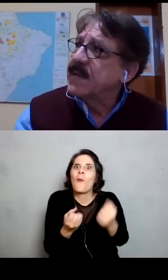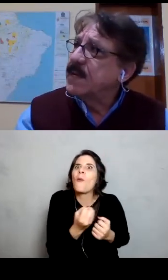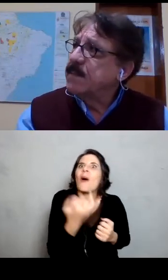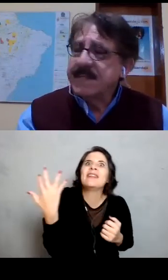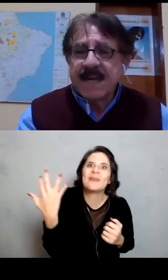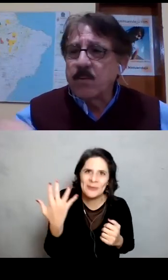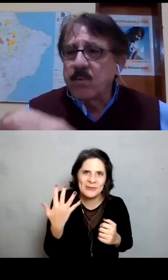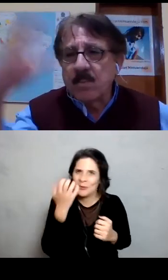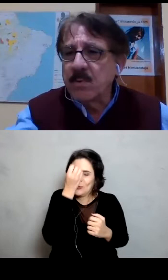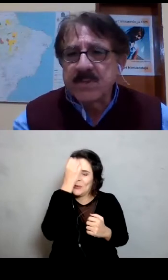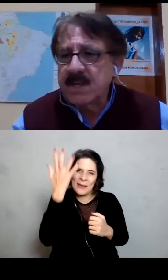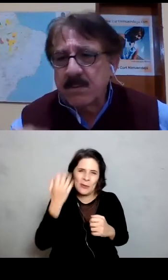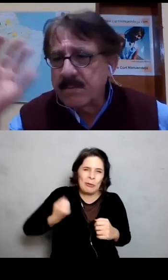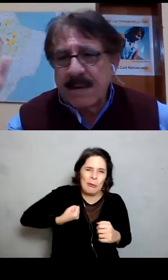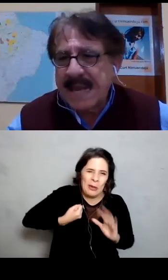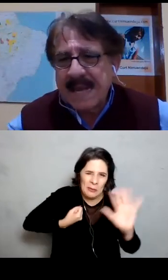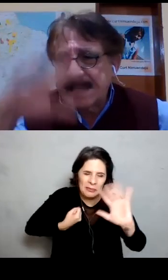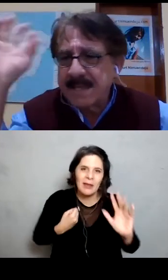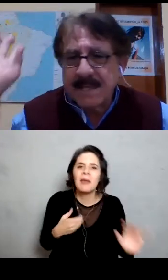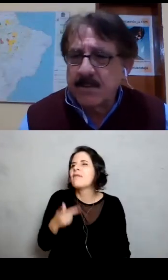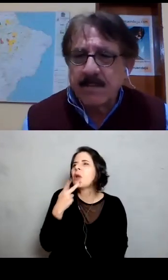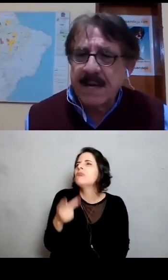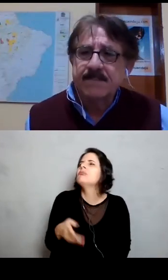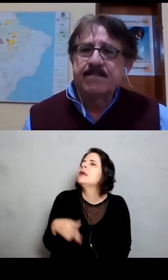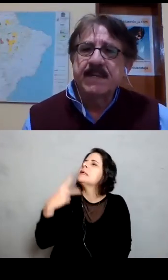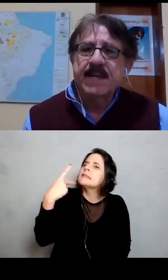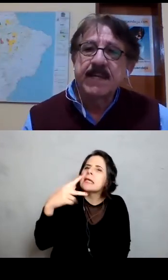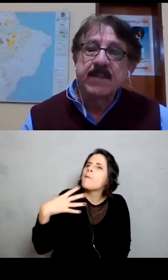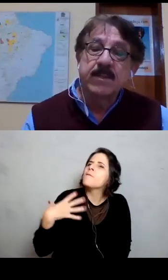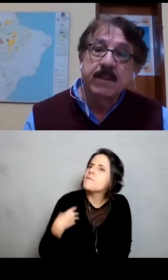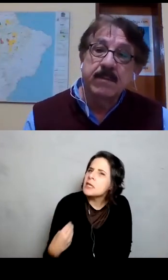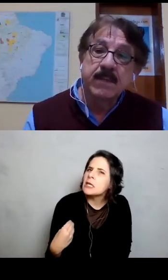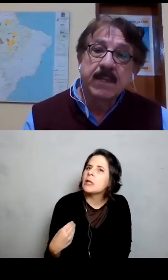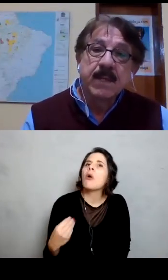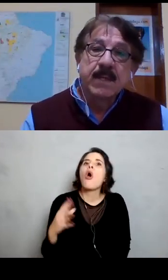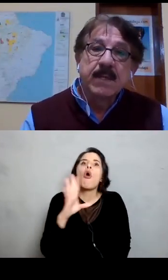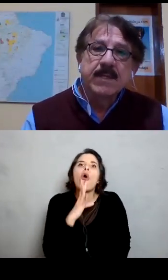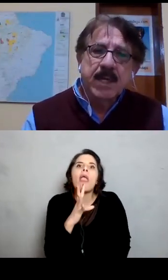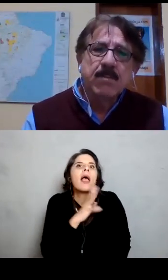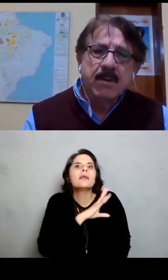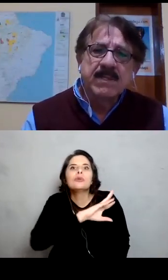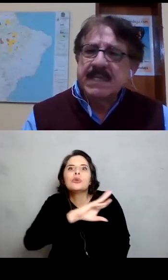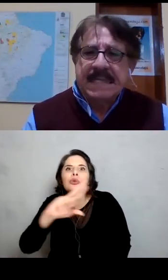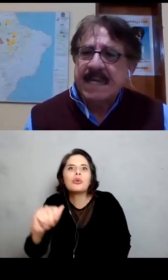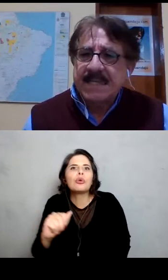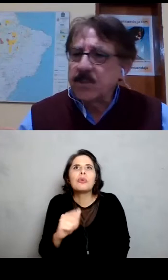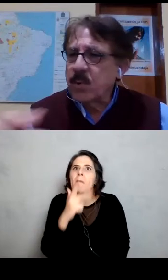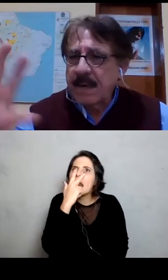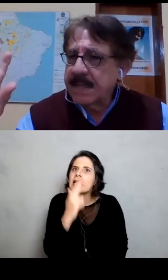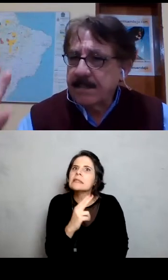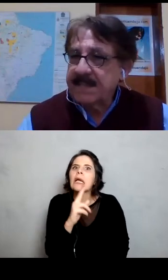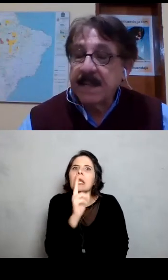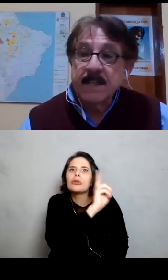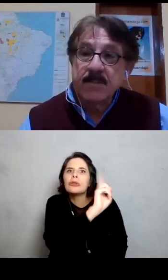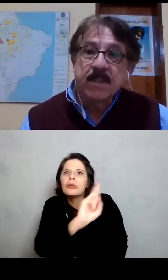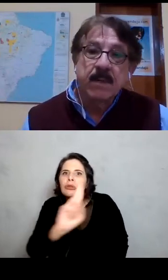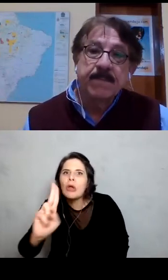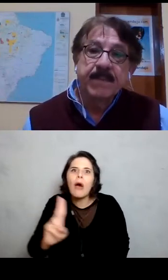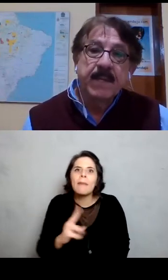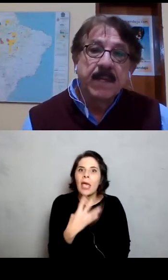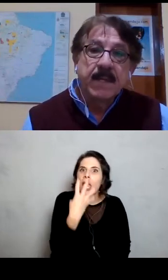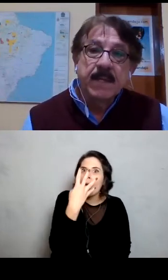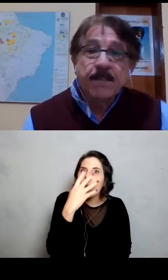uma lição e pedi nomes de passarinhos, e ele escreveu, bom, eu não vou mentir, eu não vou inventar agora muito para não mentir, porque eu não tenho